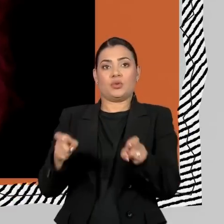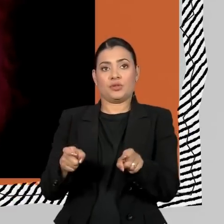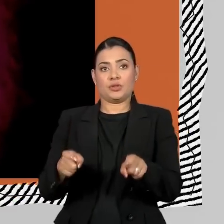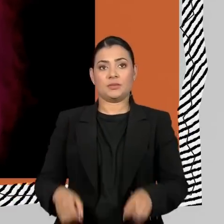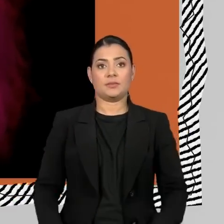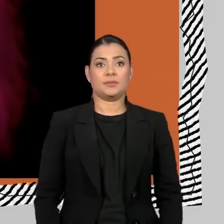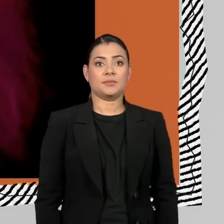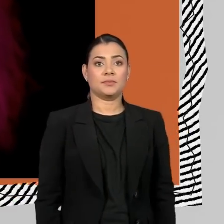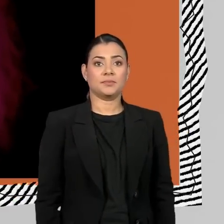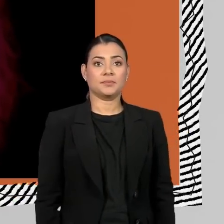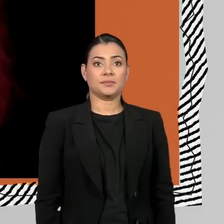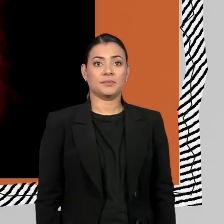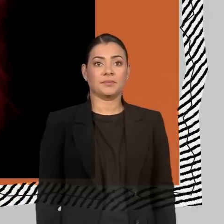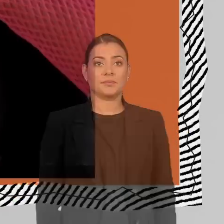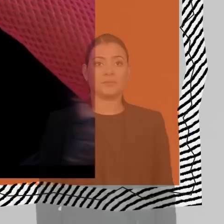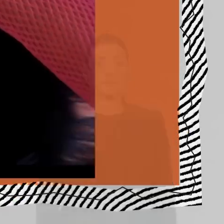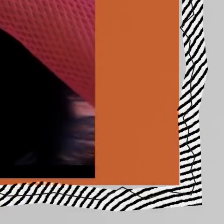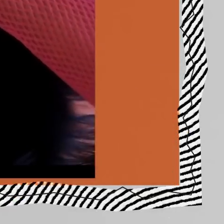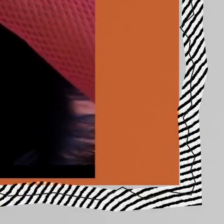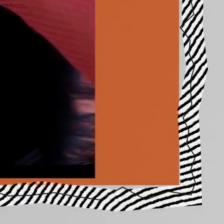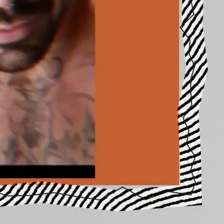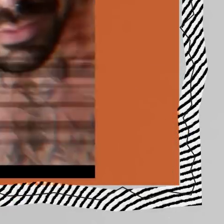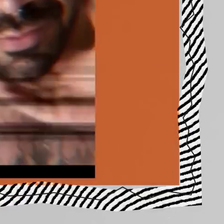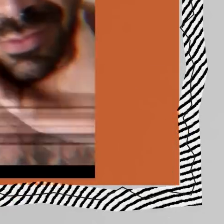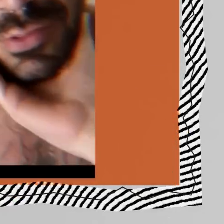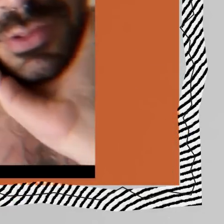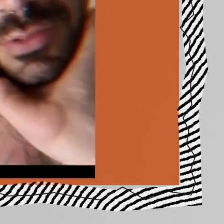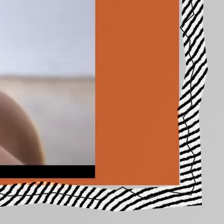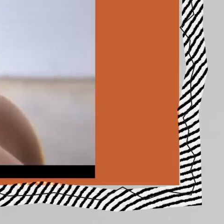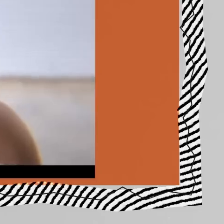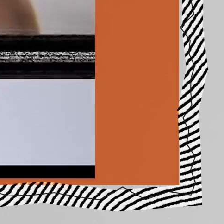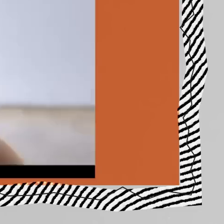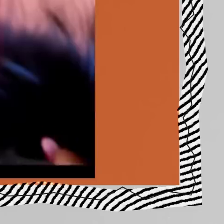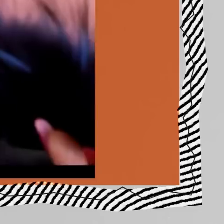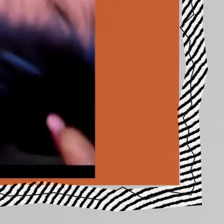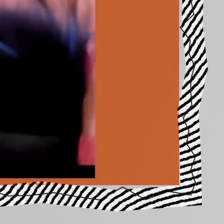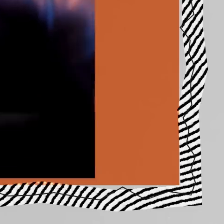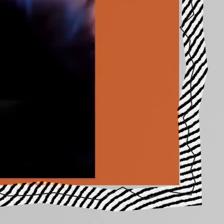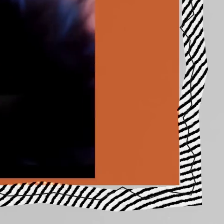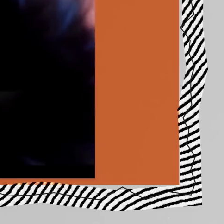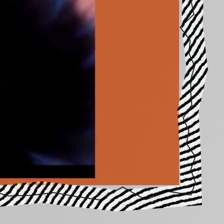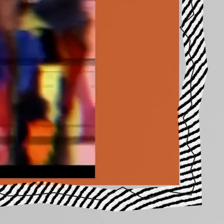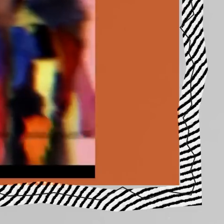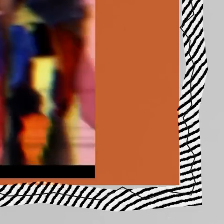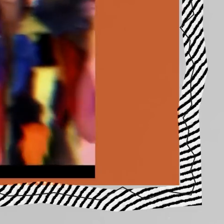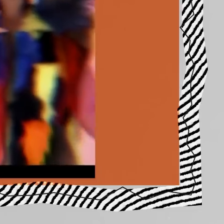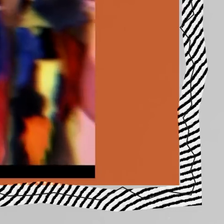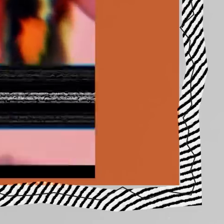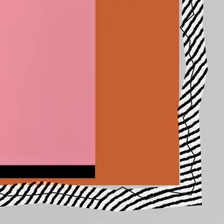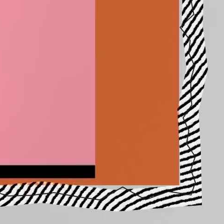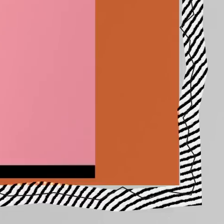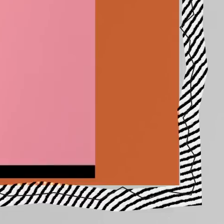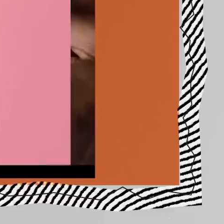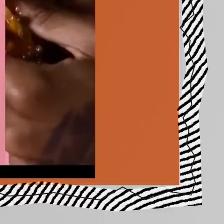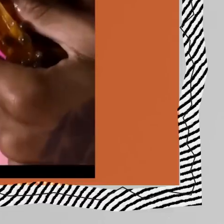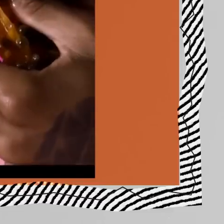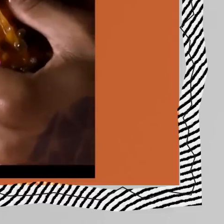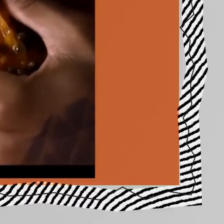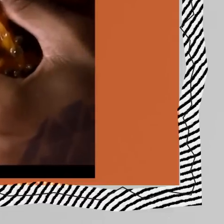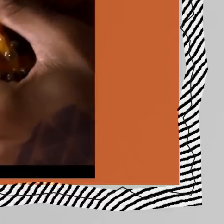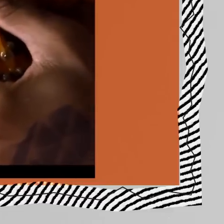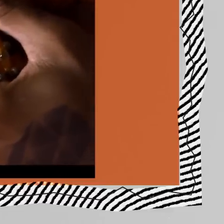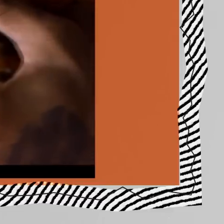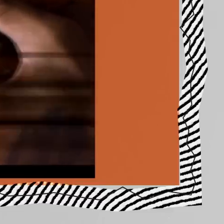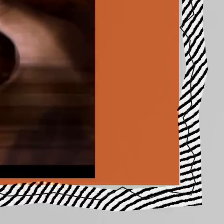pra perceber, nesses tem vários. Falam demais, finge que faz, chega a ser hilário. Mal sabe a diferença de